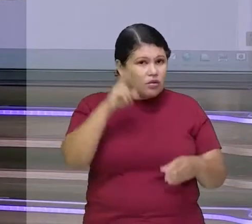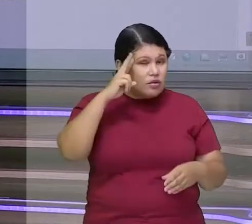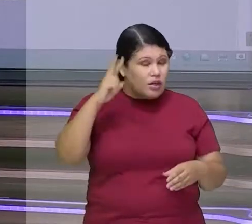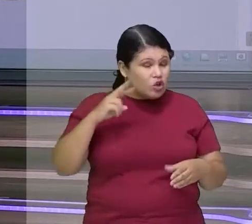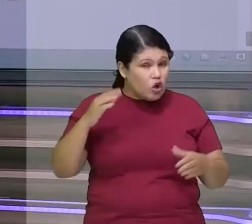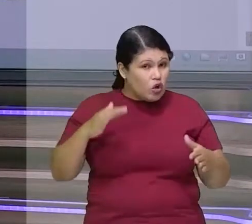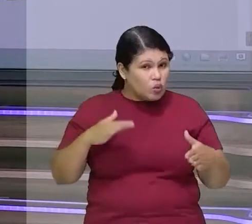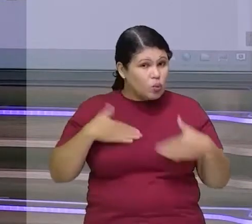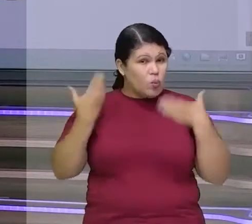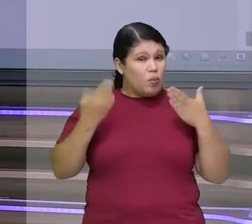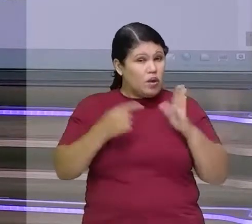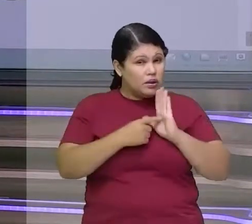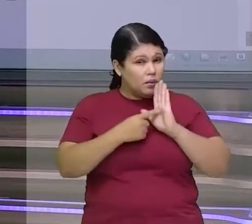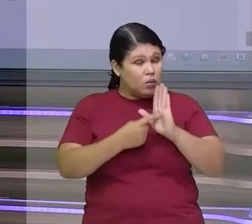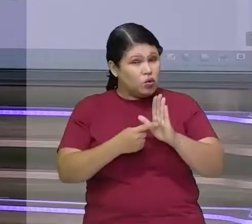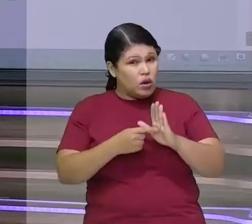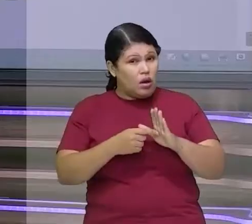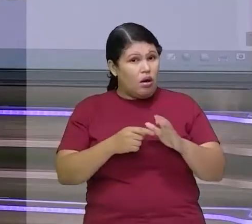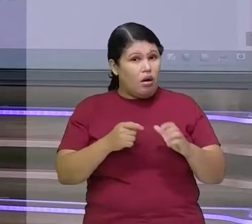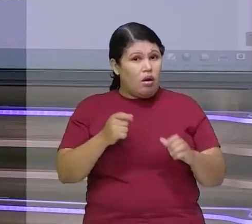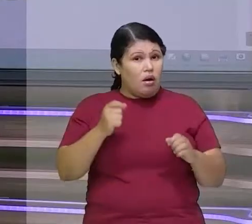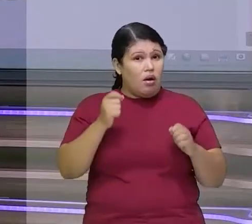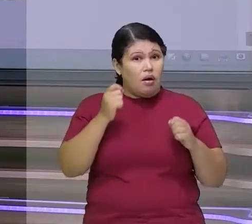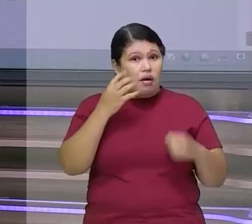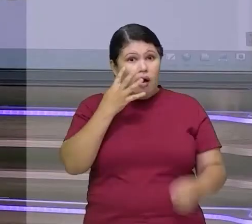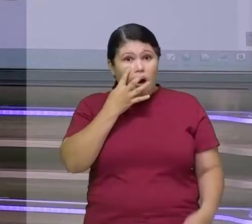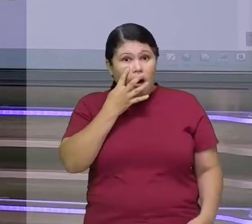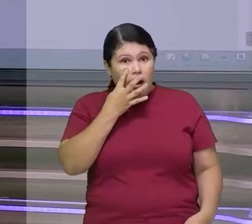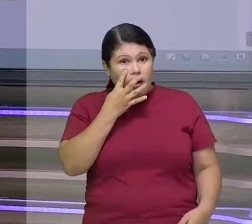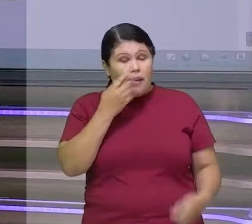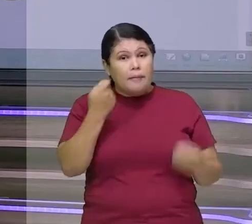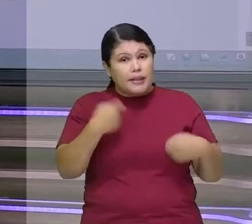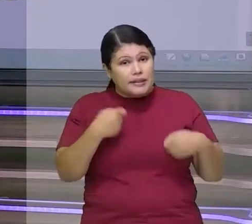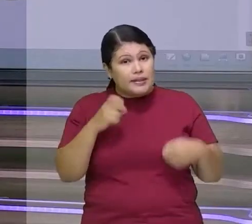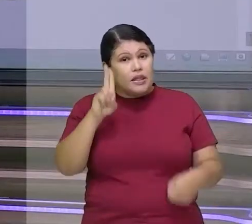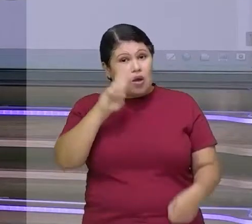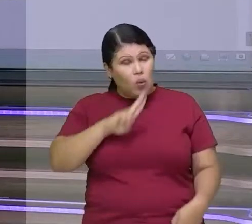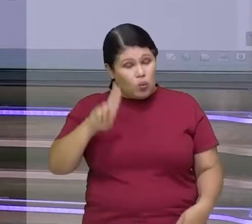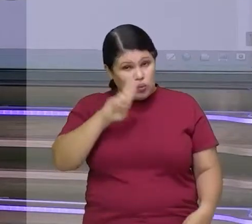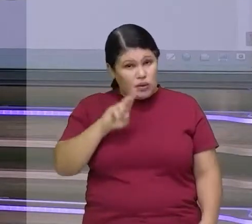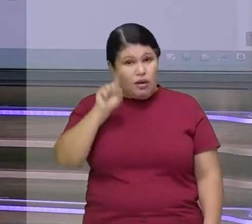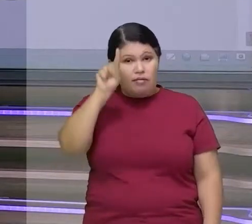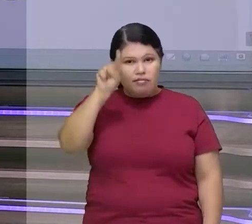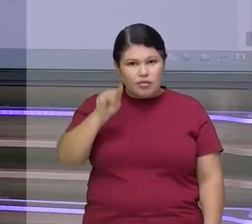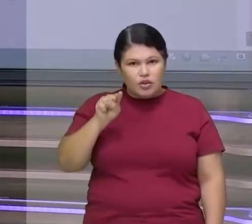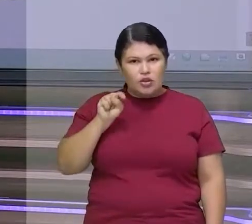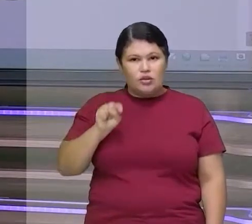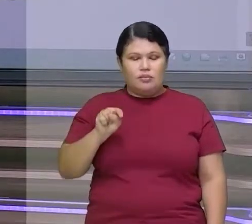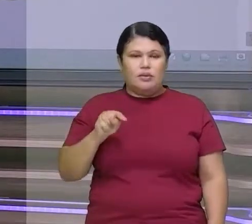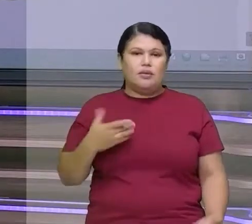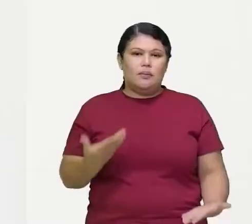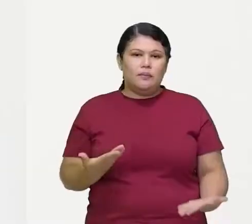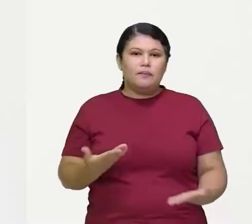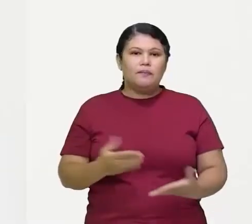de surpresa, de admiração, aí vocês usam o sinal de pontuação, a exclamação.